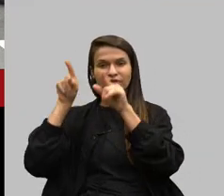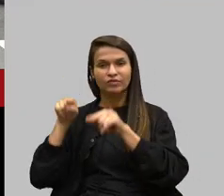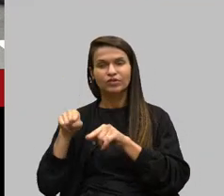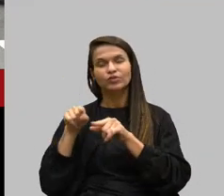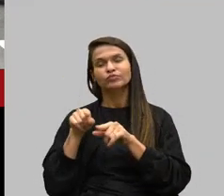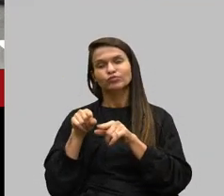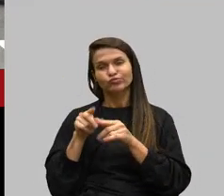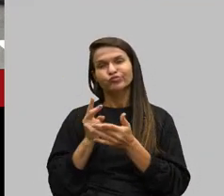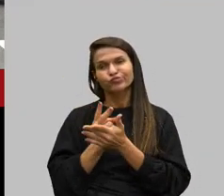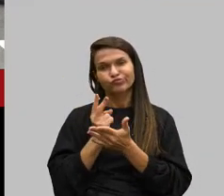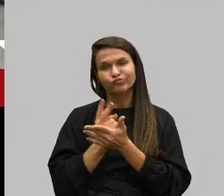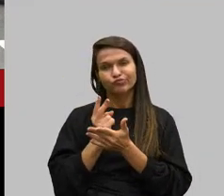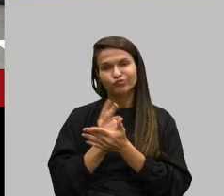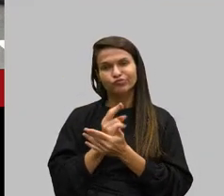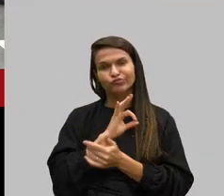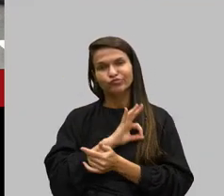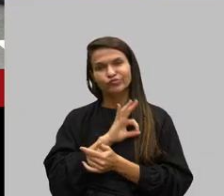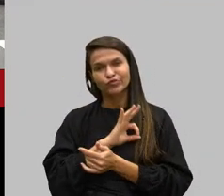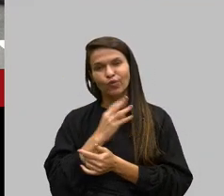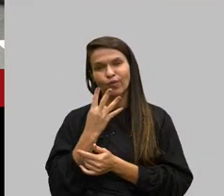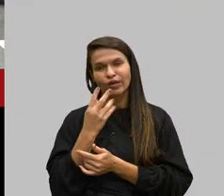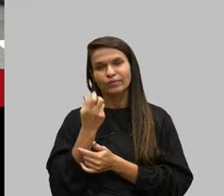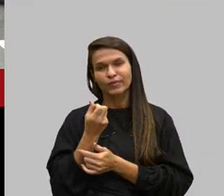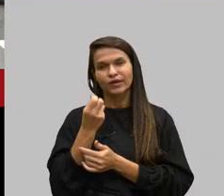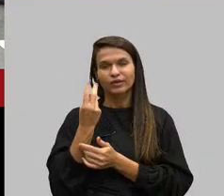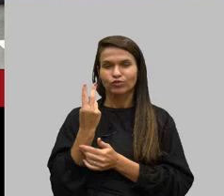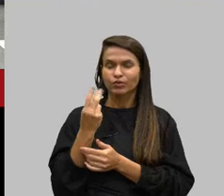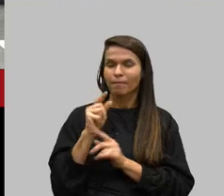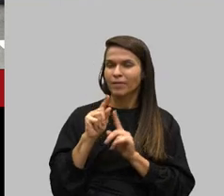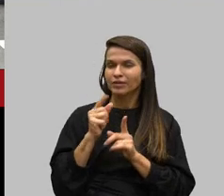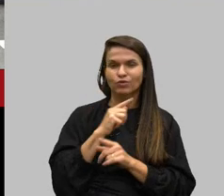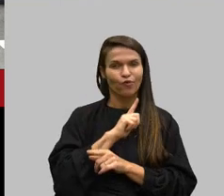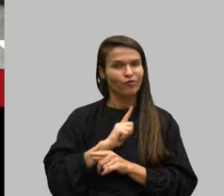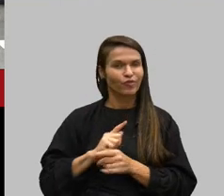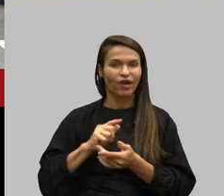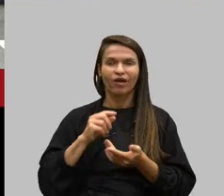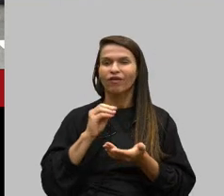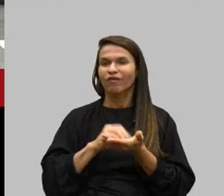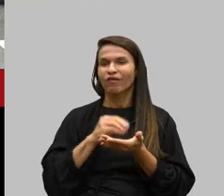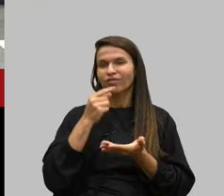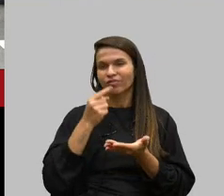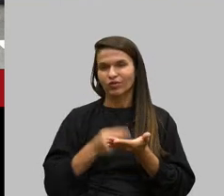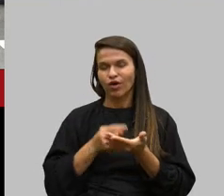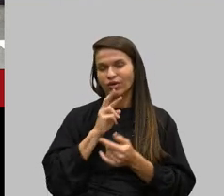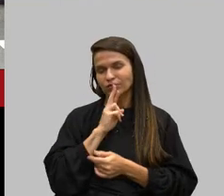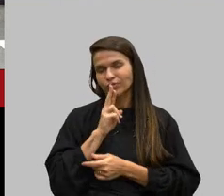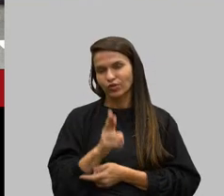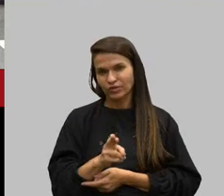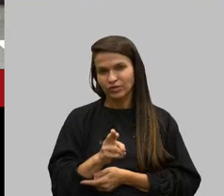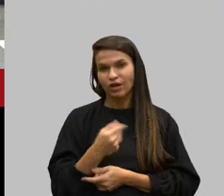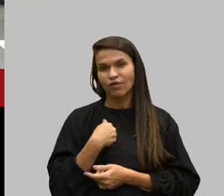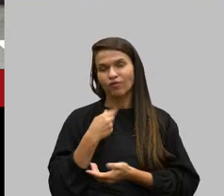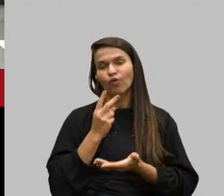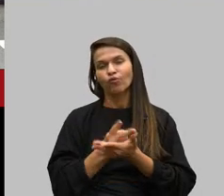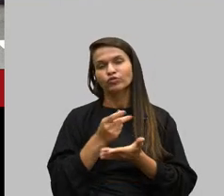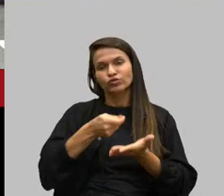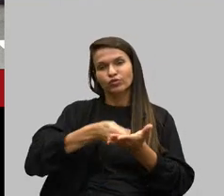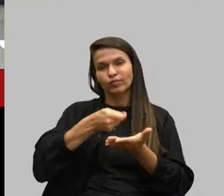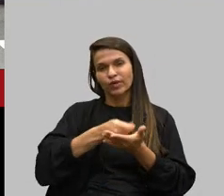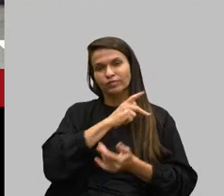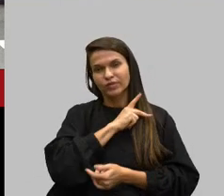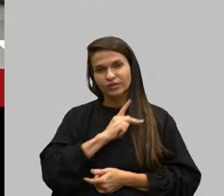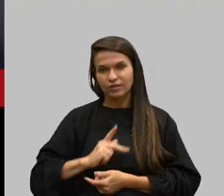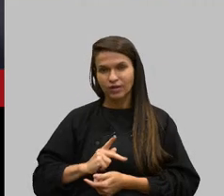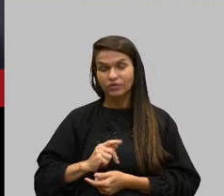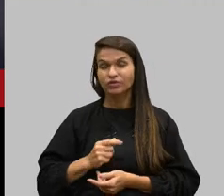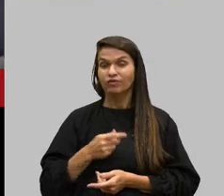a migada de 462 mas o governo não cumpriu com a resposta eu vou continuar cobrando o presidente e olha